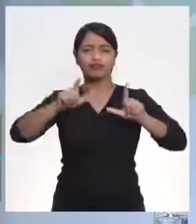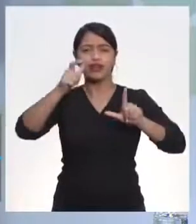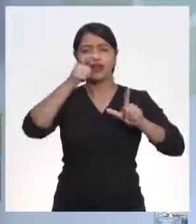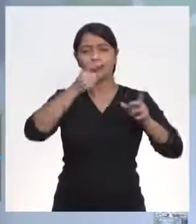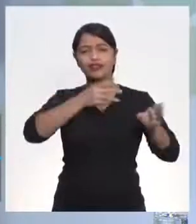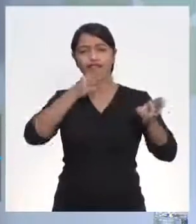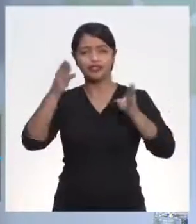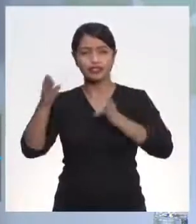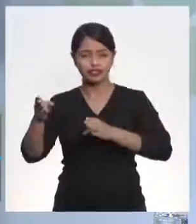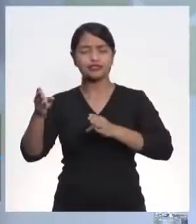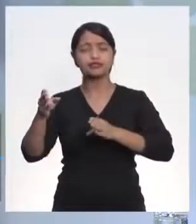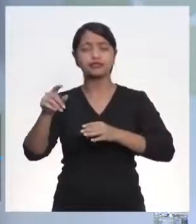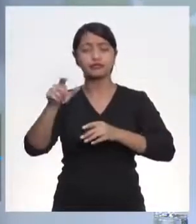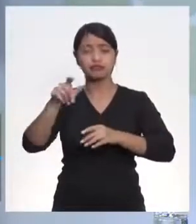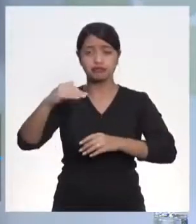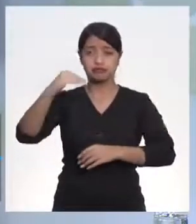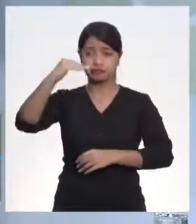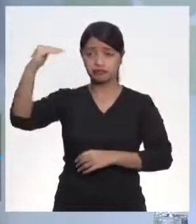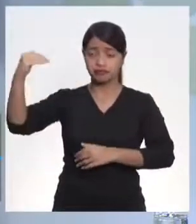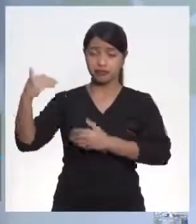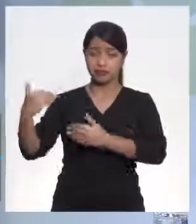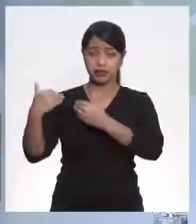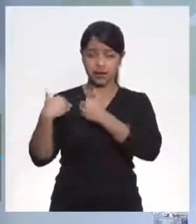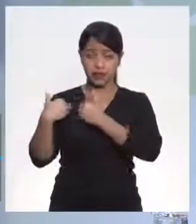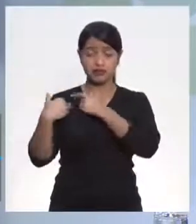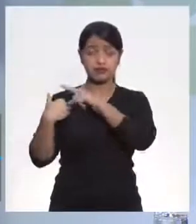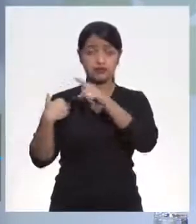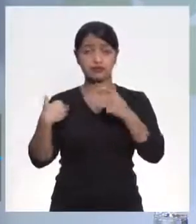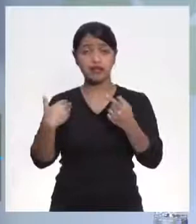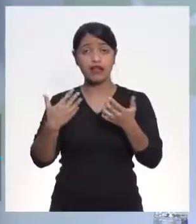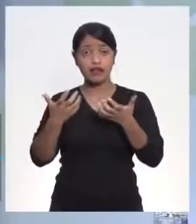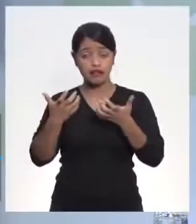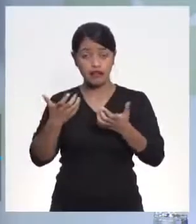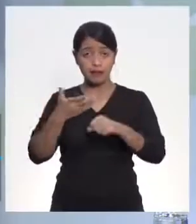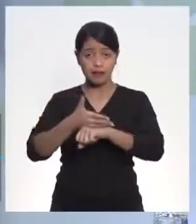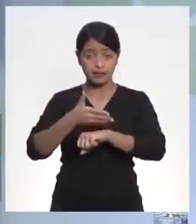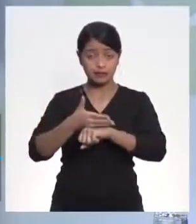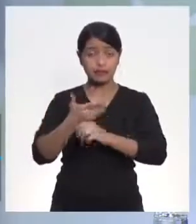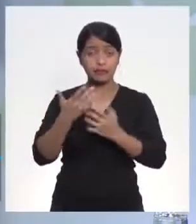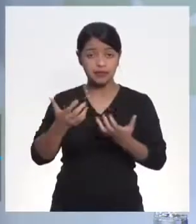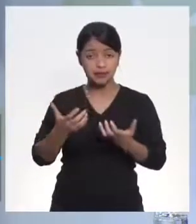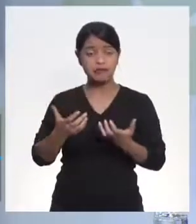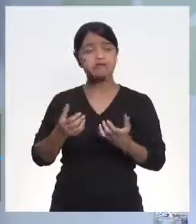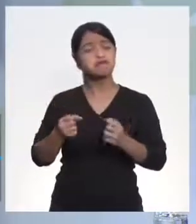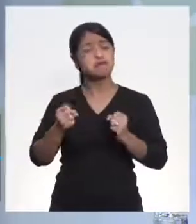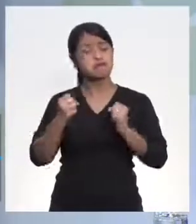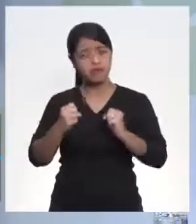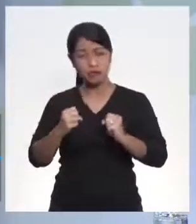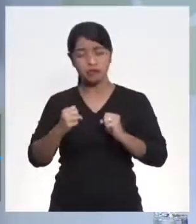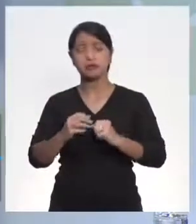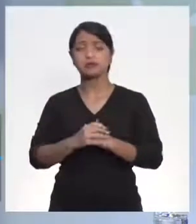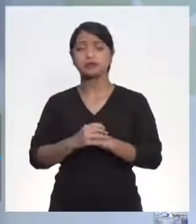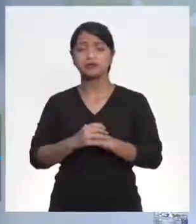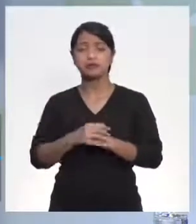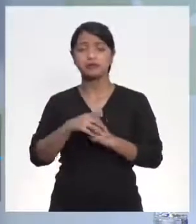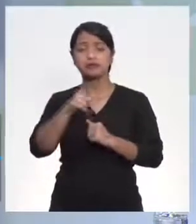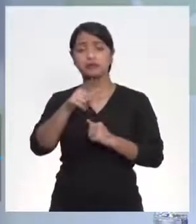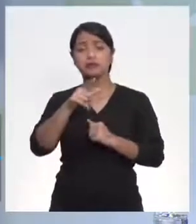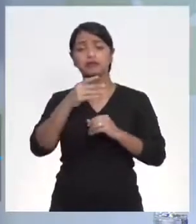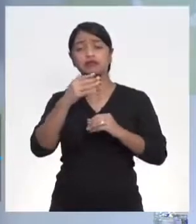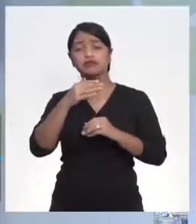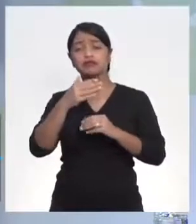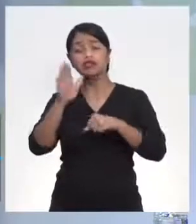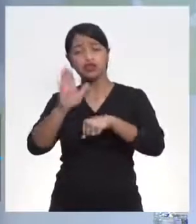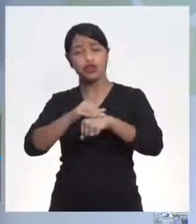vocês, responsáveis aí que queiram participar. Vocês também têm direito de participar. Contate lá o seu professor, converse